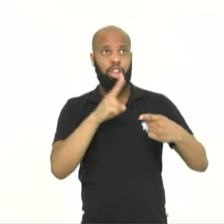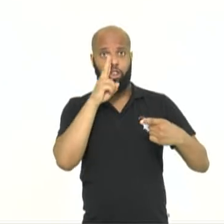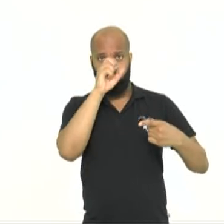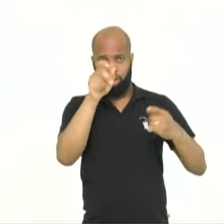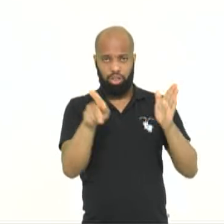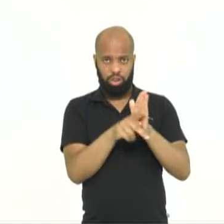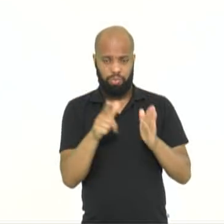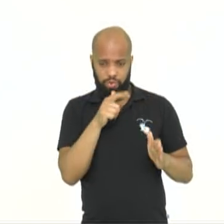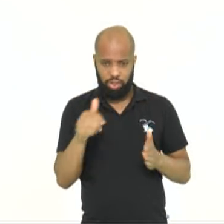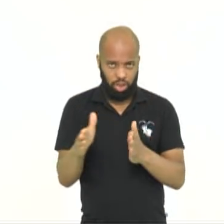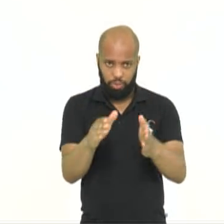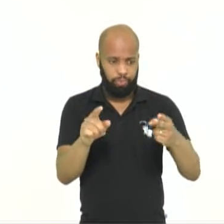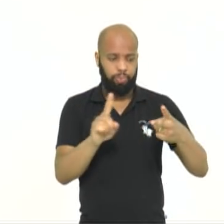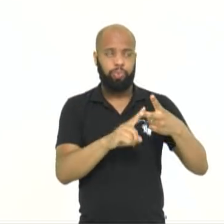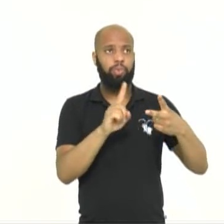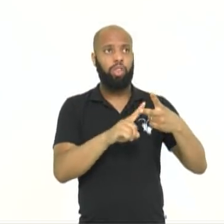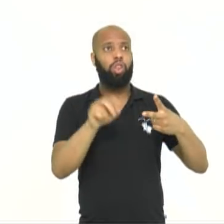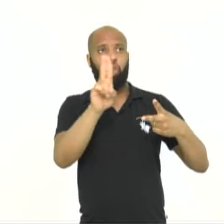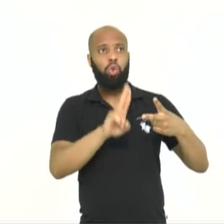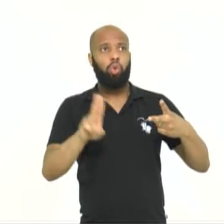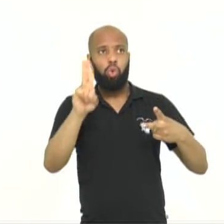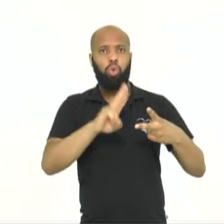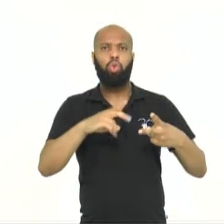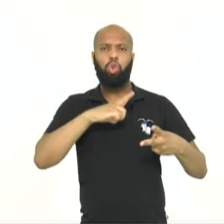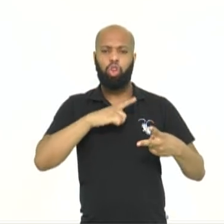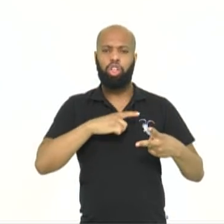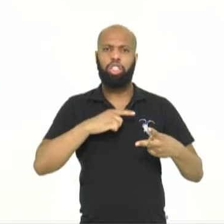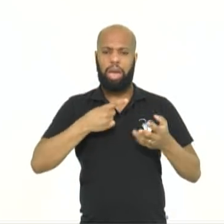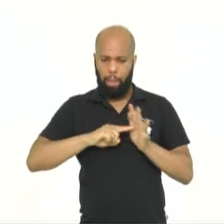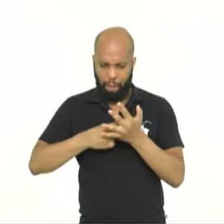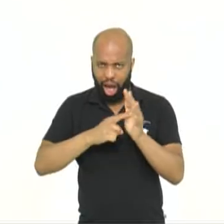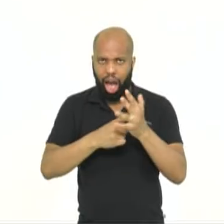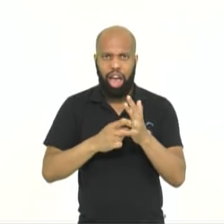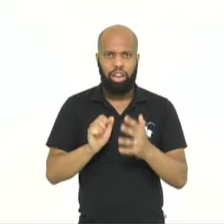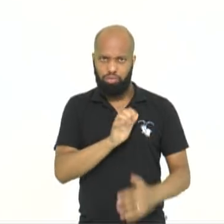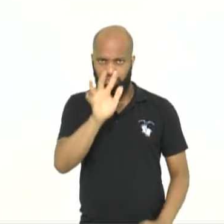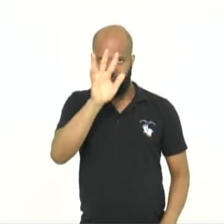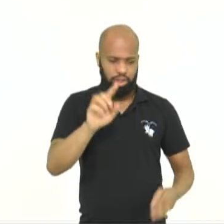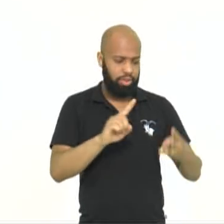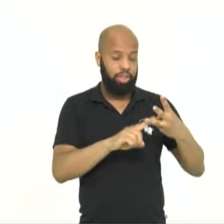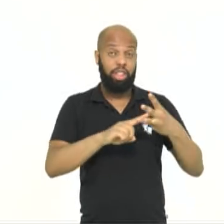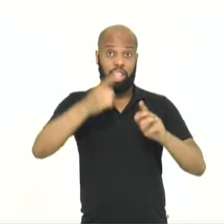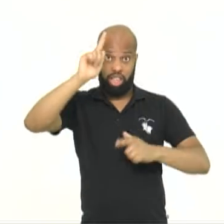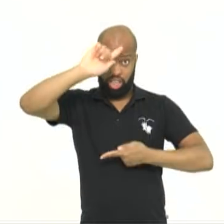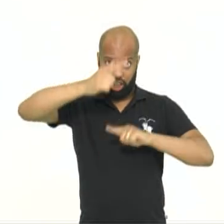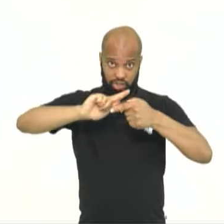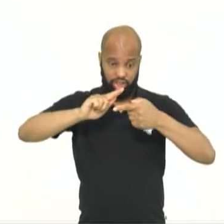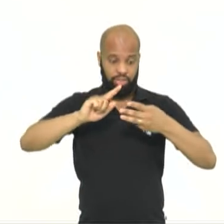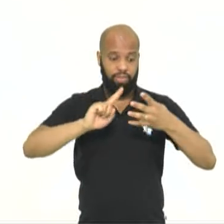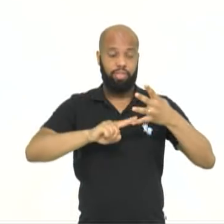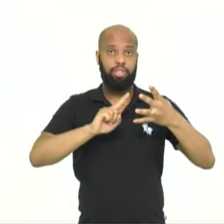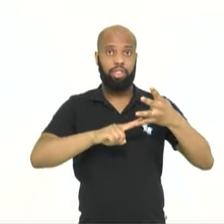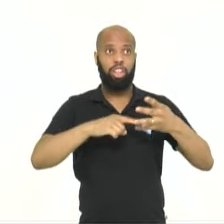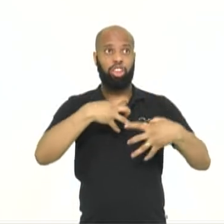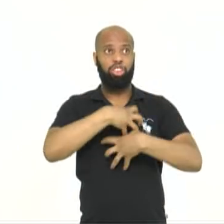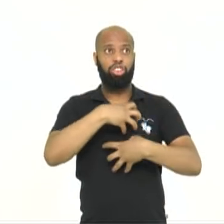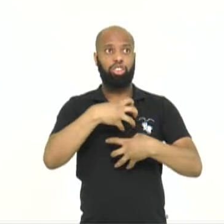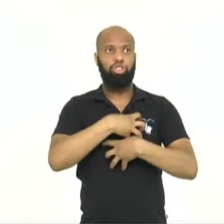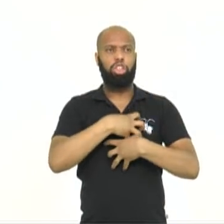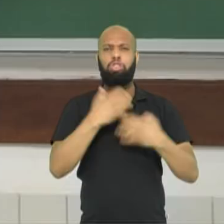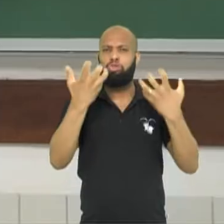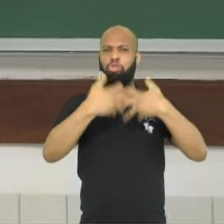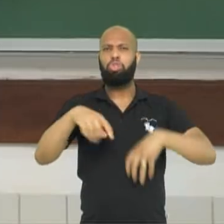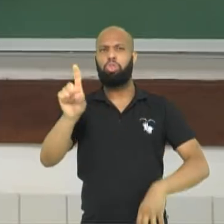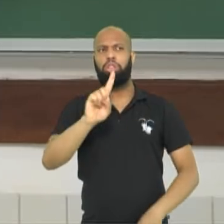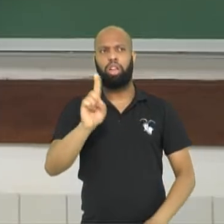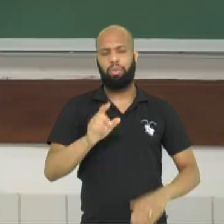curso do rio. Letra B, utilizando máquinas a vapor. Letra C, pela ação da gravidade. Ou letra D, o sistema não